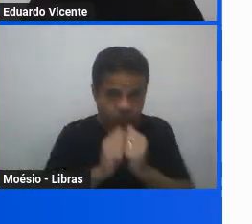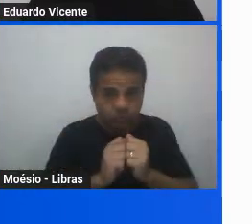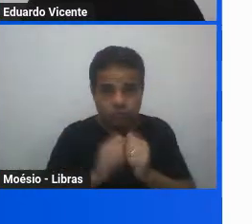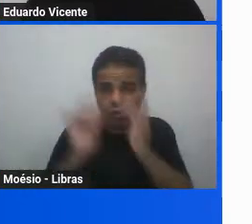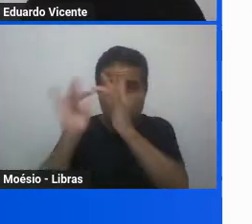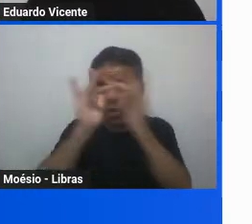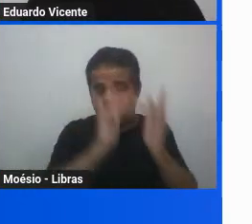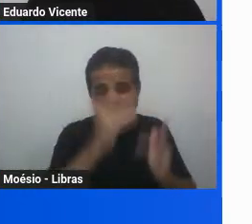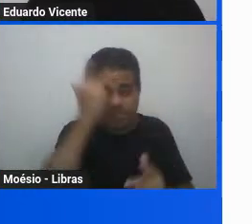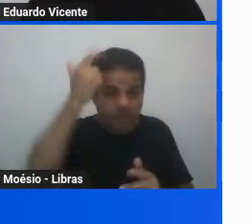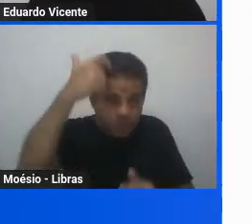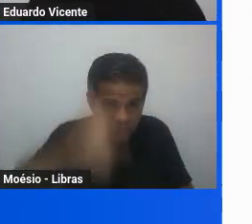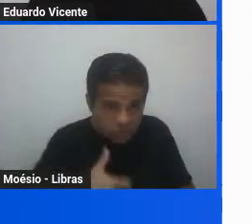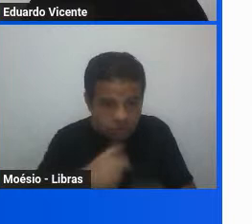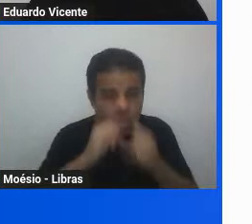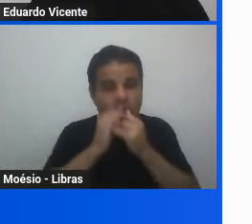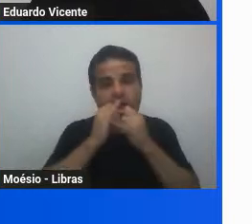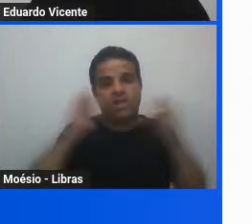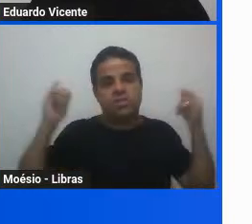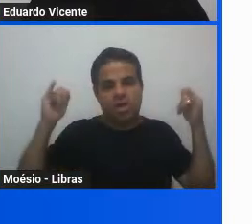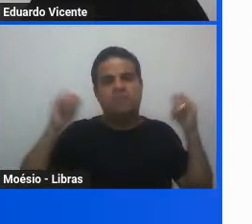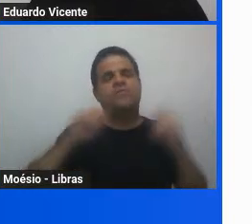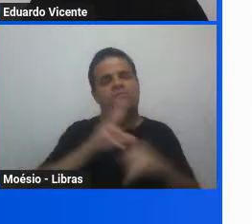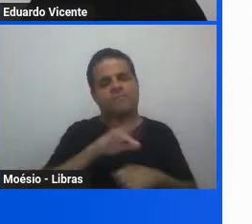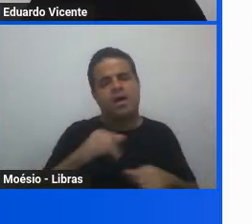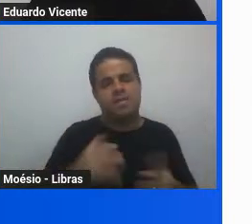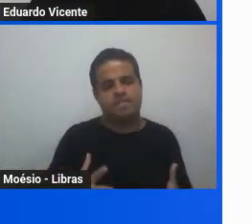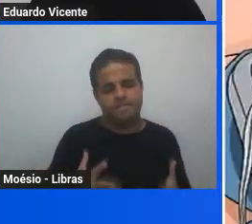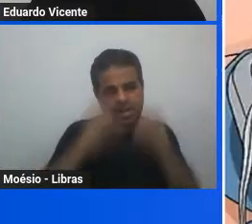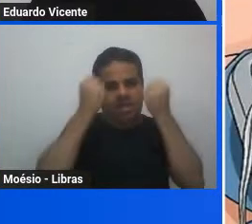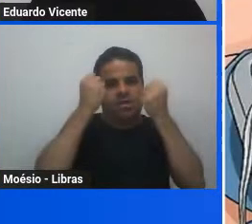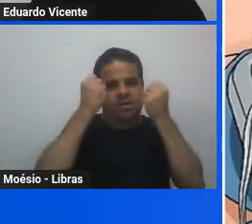com a vítima, o choque também vai pegar você.